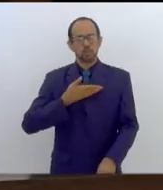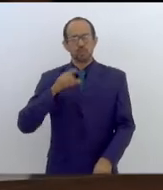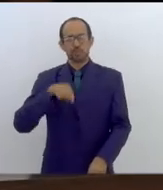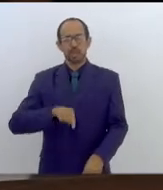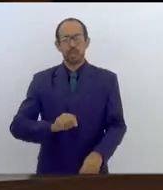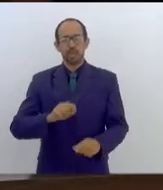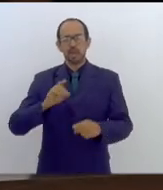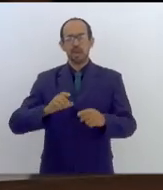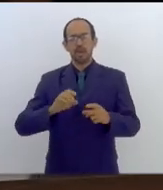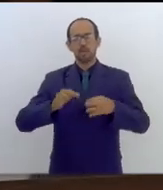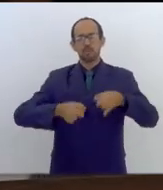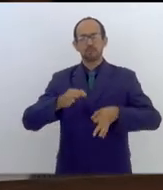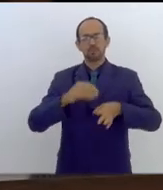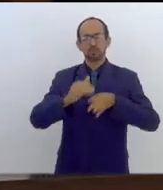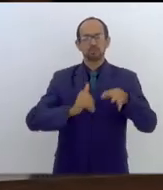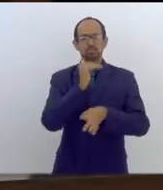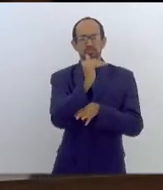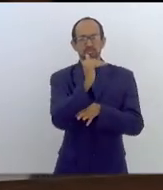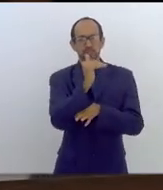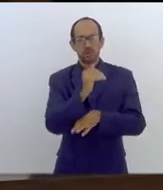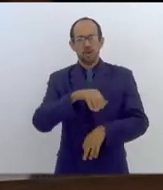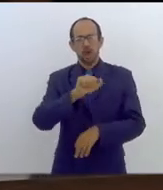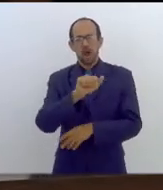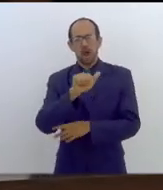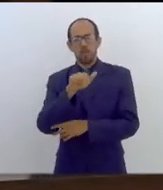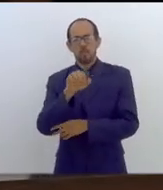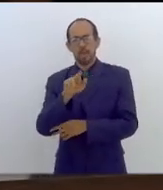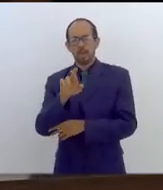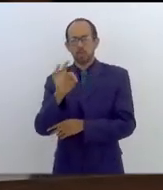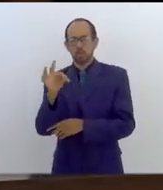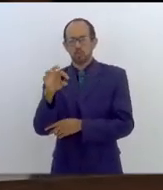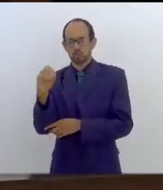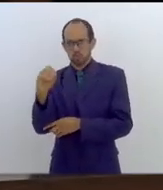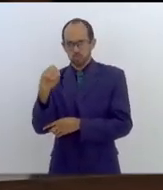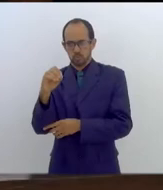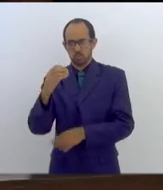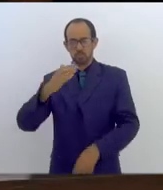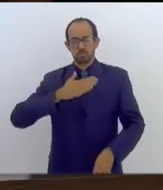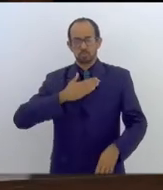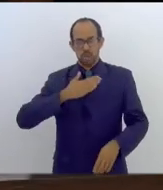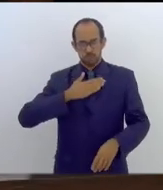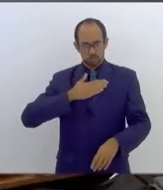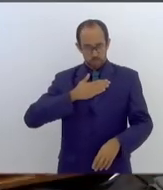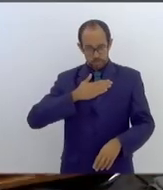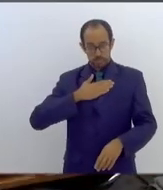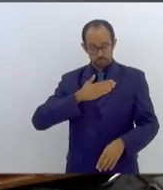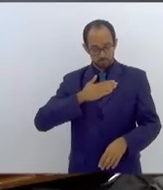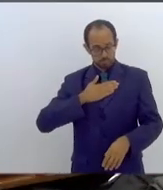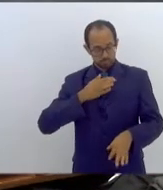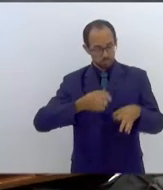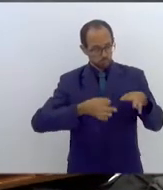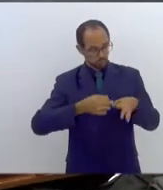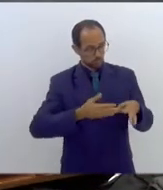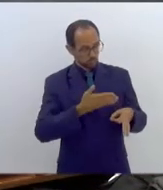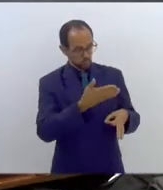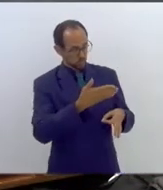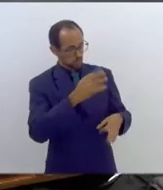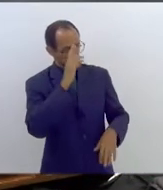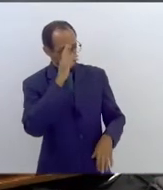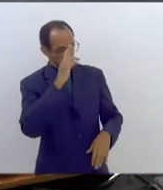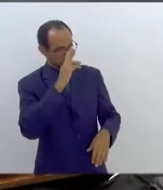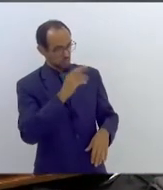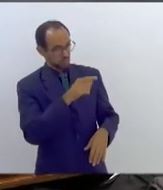desembargador Ricardo Alberto Pereira para mim Desembargador Ricardo Alberto